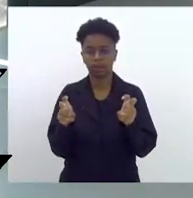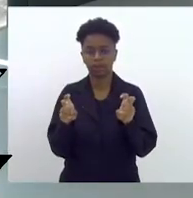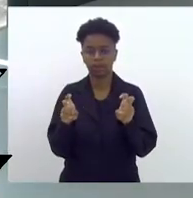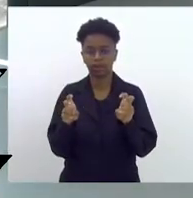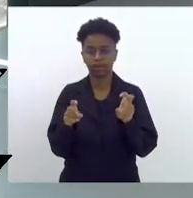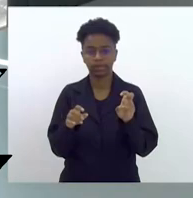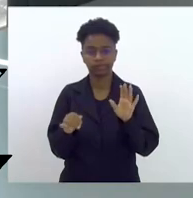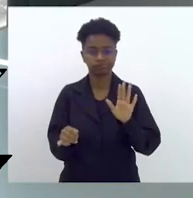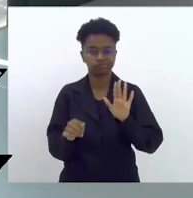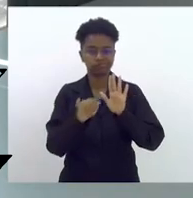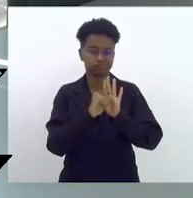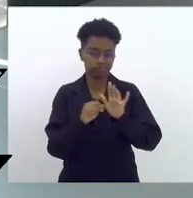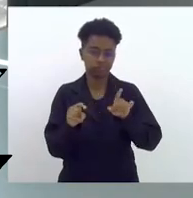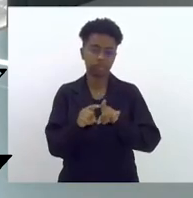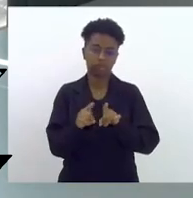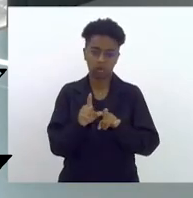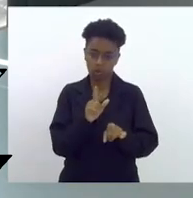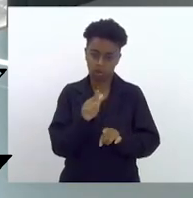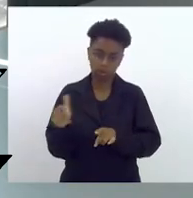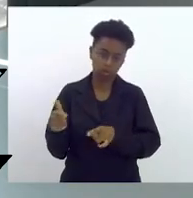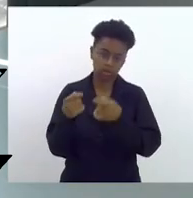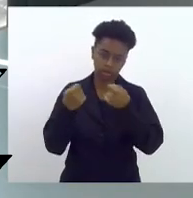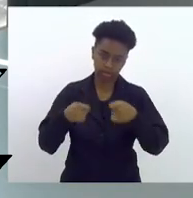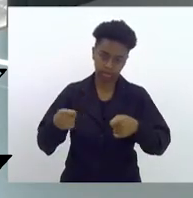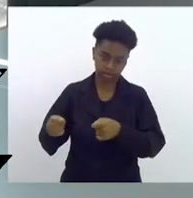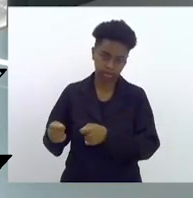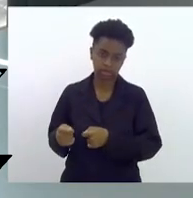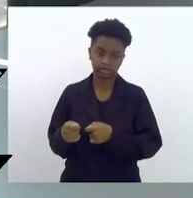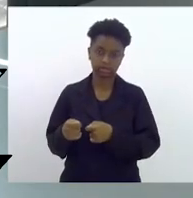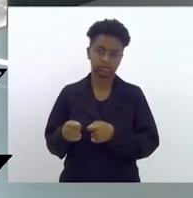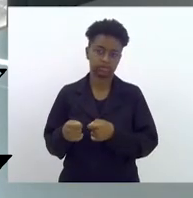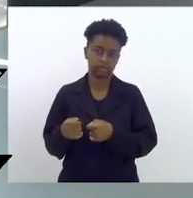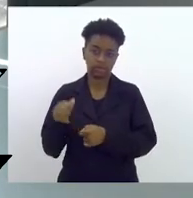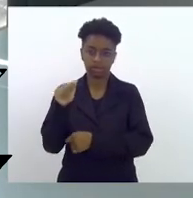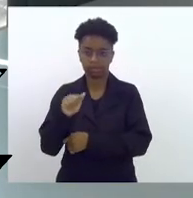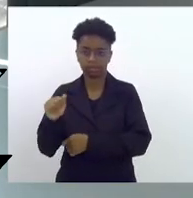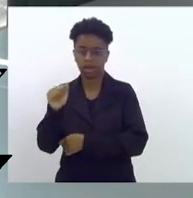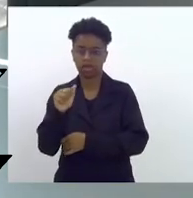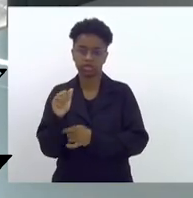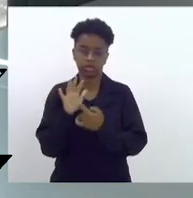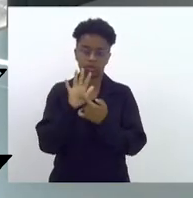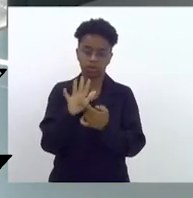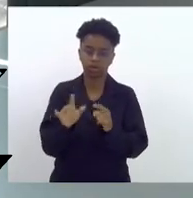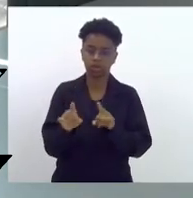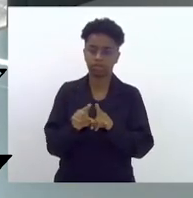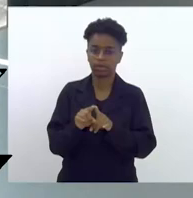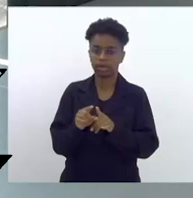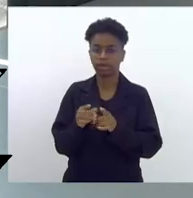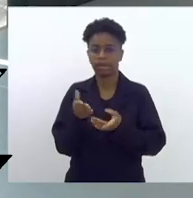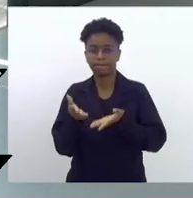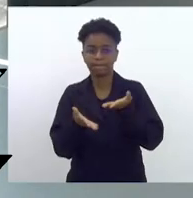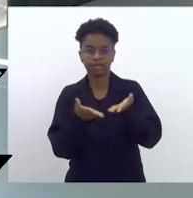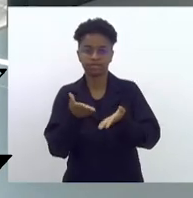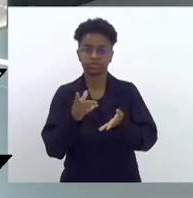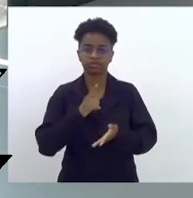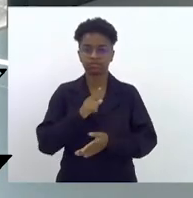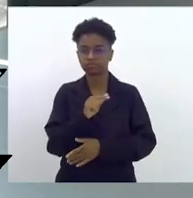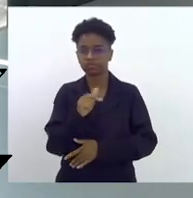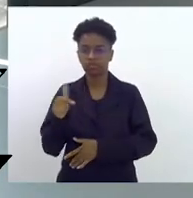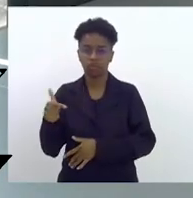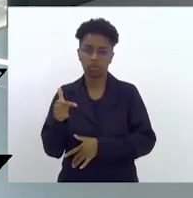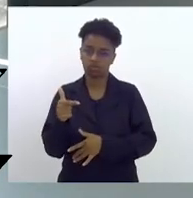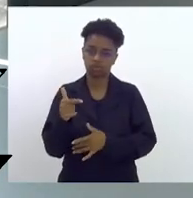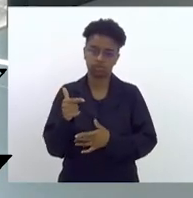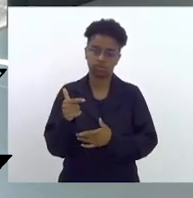a identificação que é outra demanda de muitas de muitas associações de pacientes com outras enfermidades E